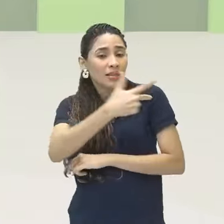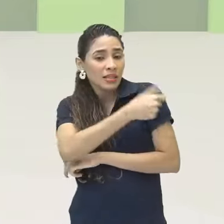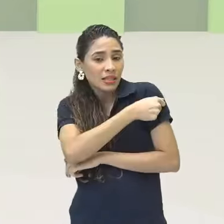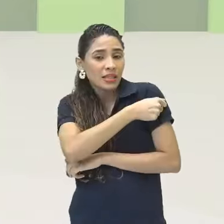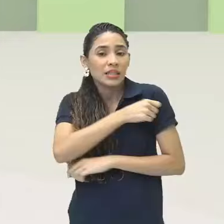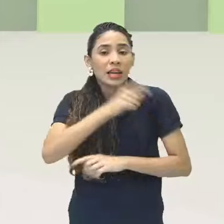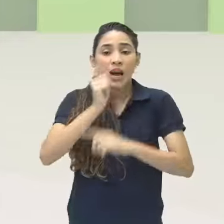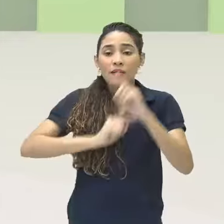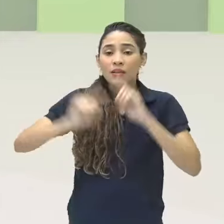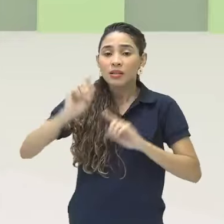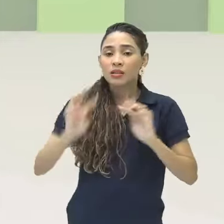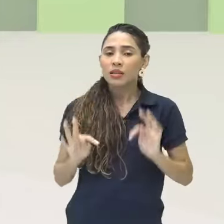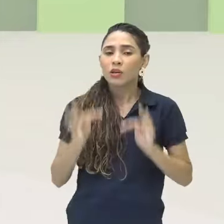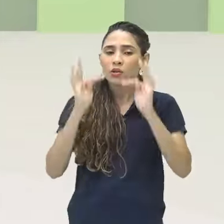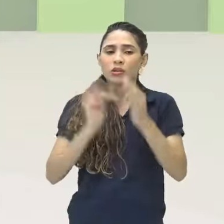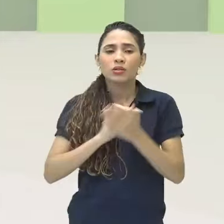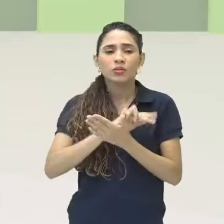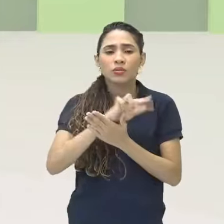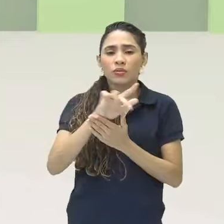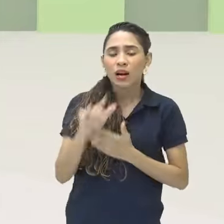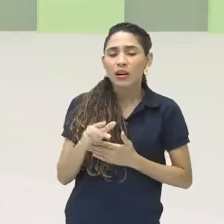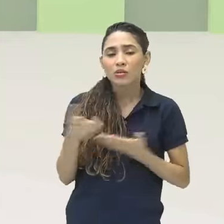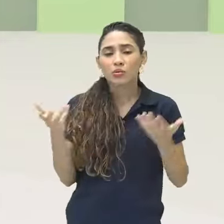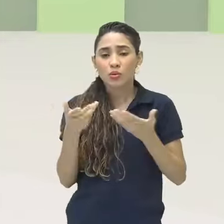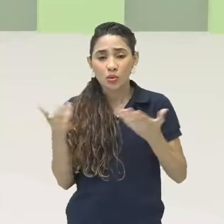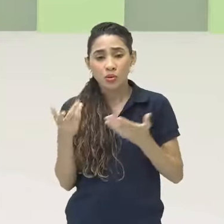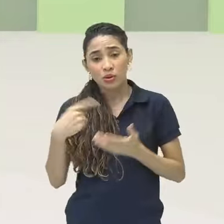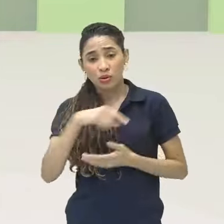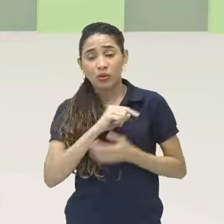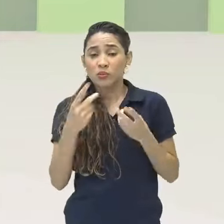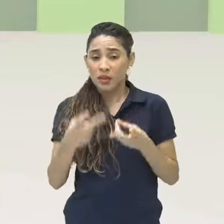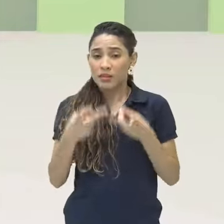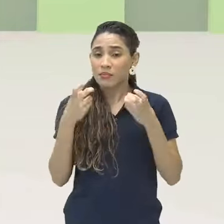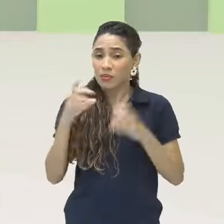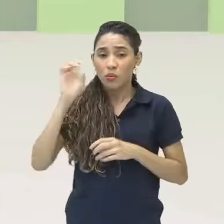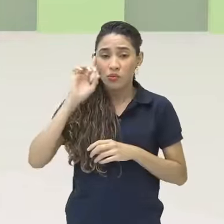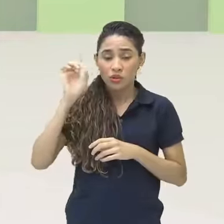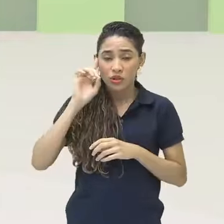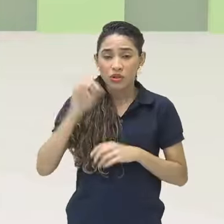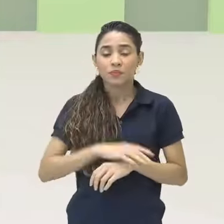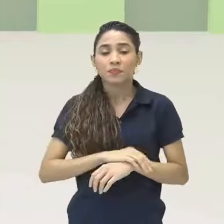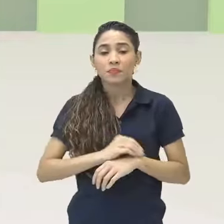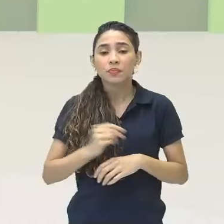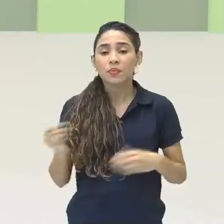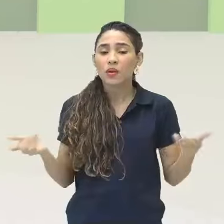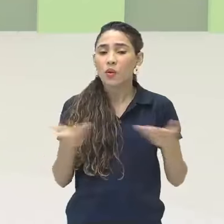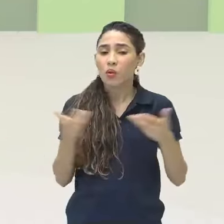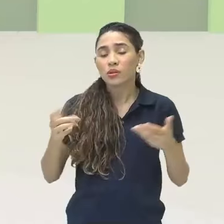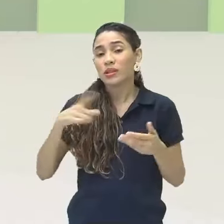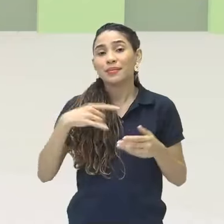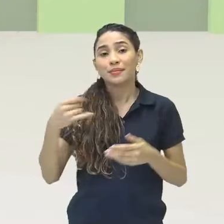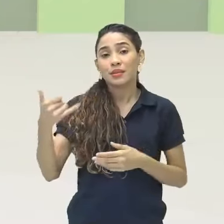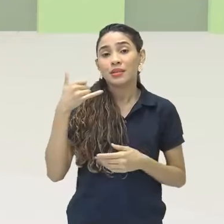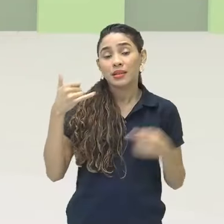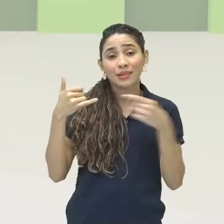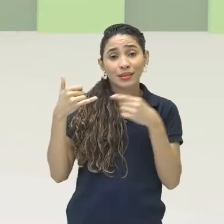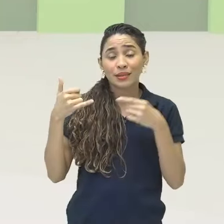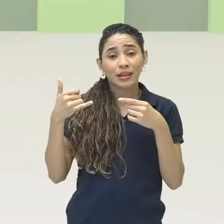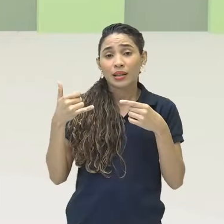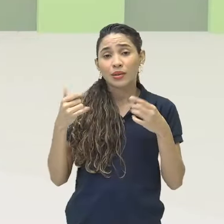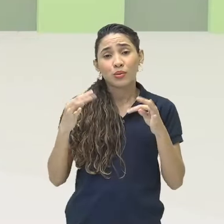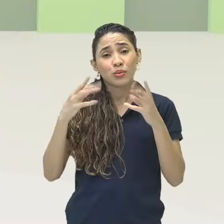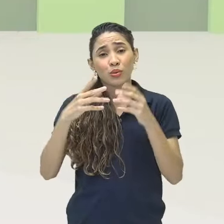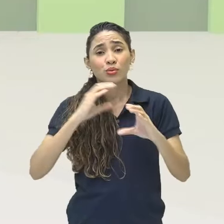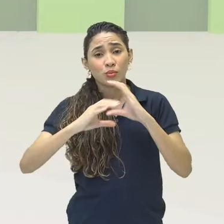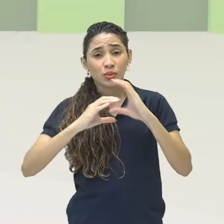avanços tecnológicos e muitos outros que a gente observa hoje em dia, né? Olha, todo mundo hoje em dia tem o celular na mão, todo mundo se